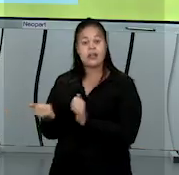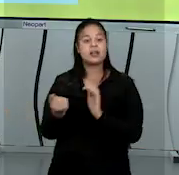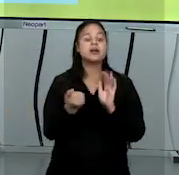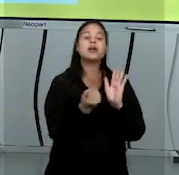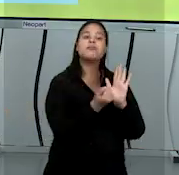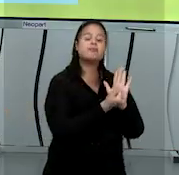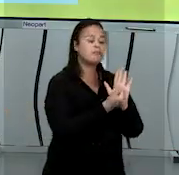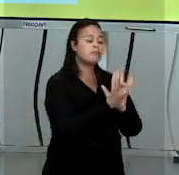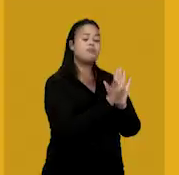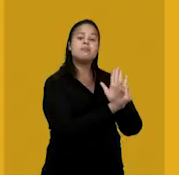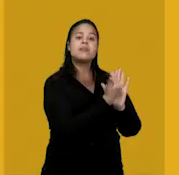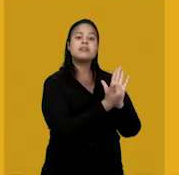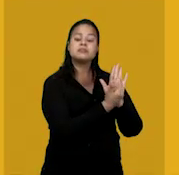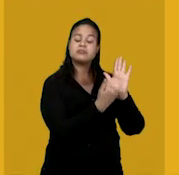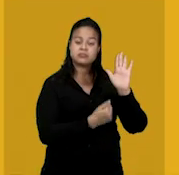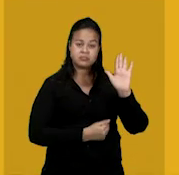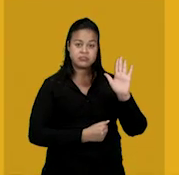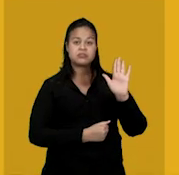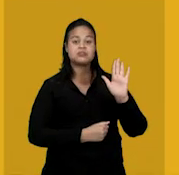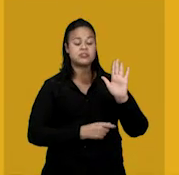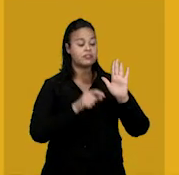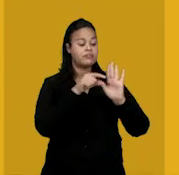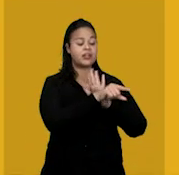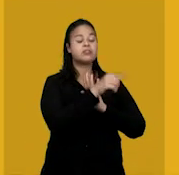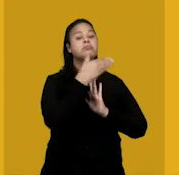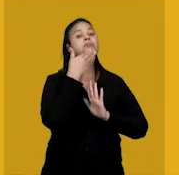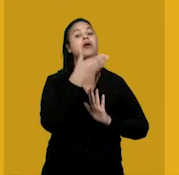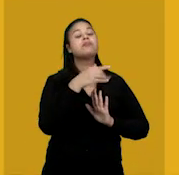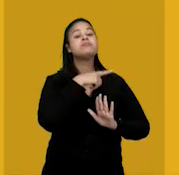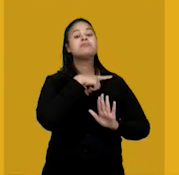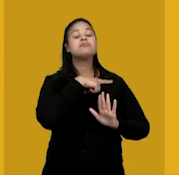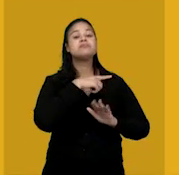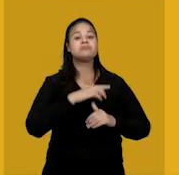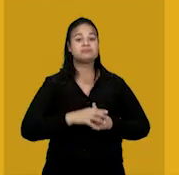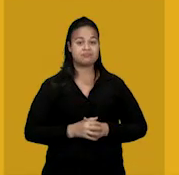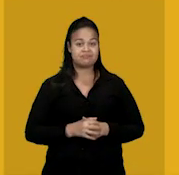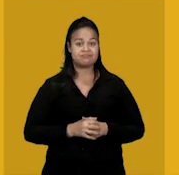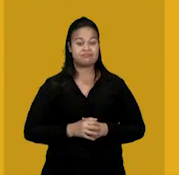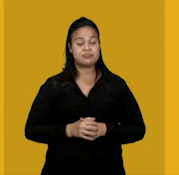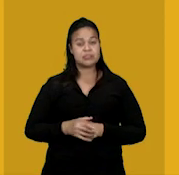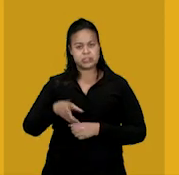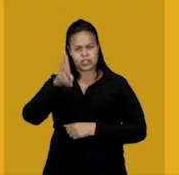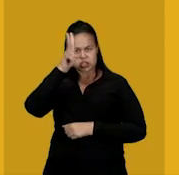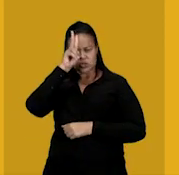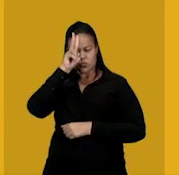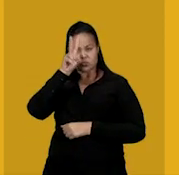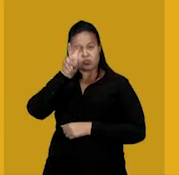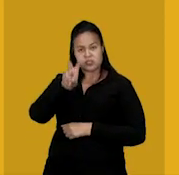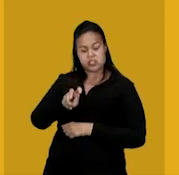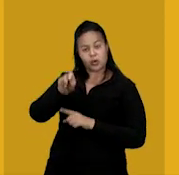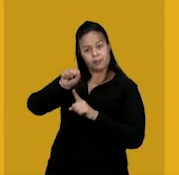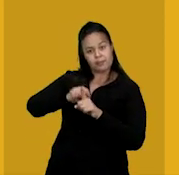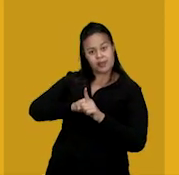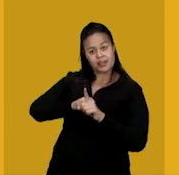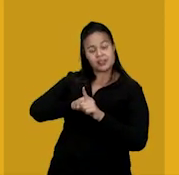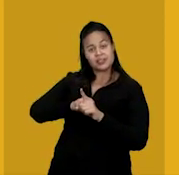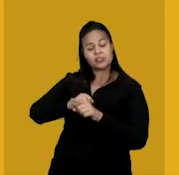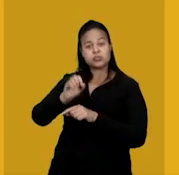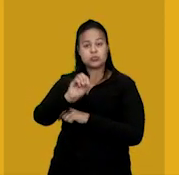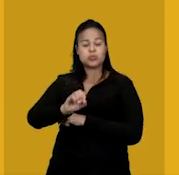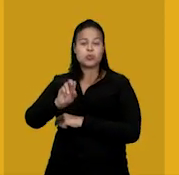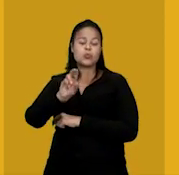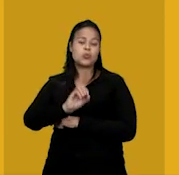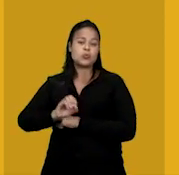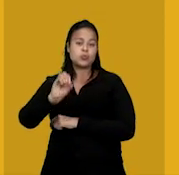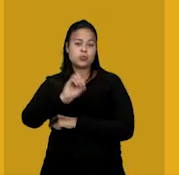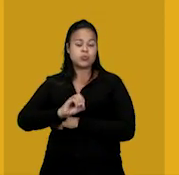morto, algo do passado. Tem que ser algo vivo, de agora. E o outro exercício é uma campanha para vacinar crianças e adolescentes.